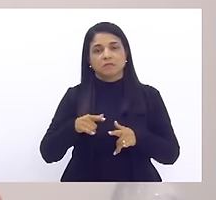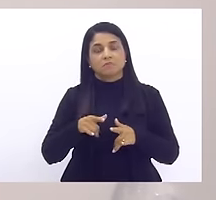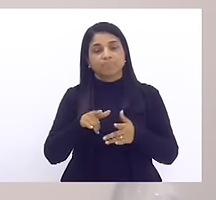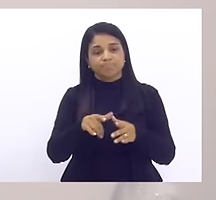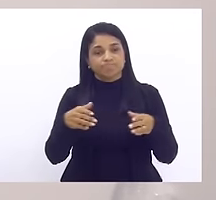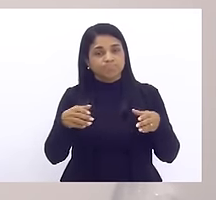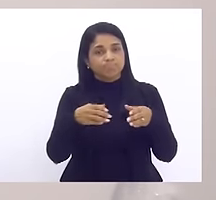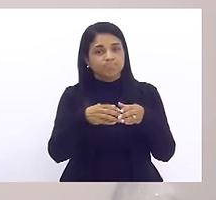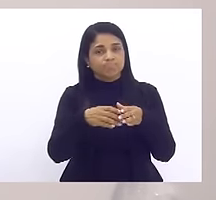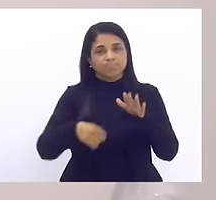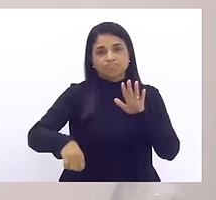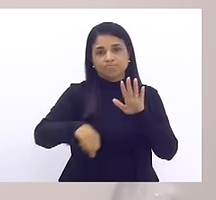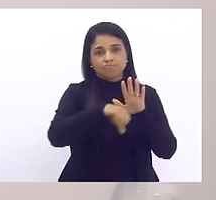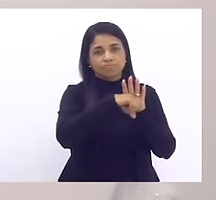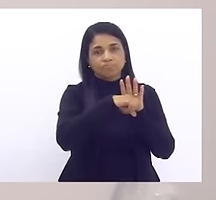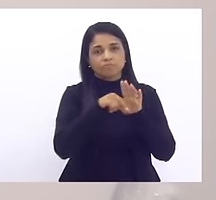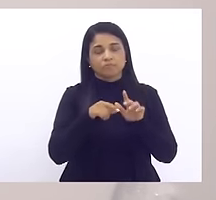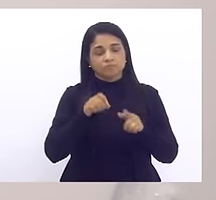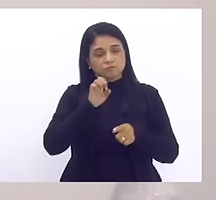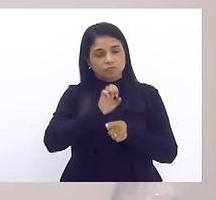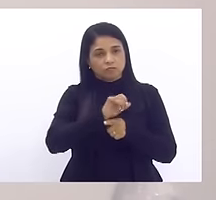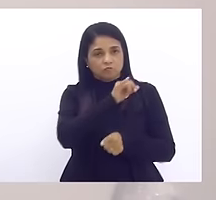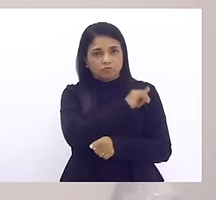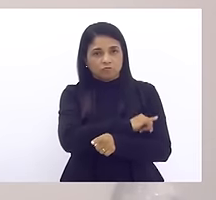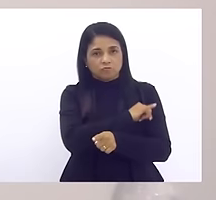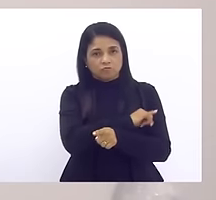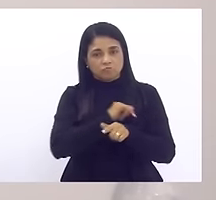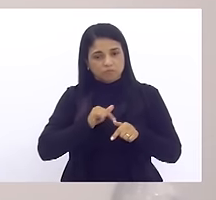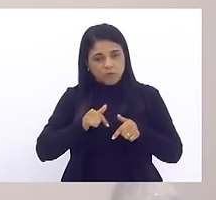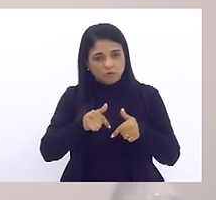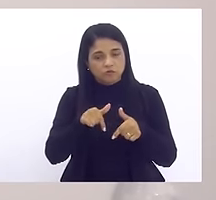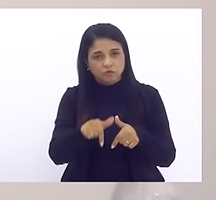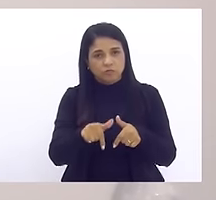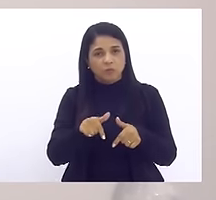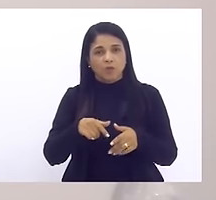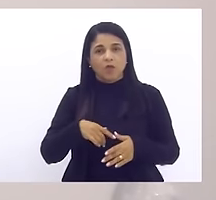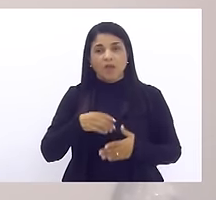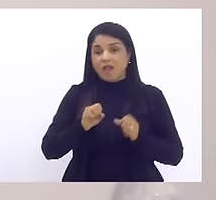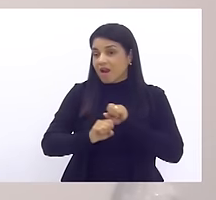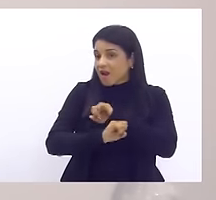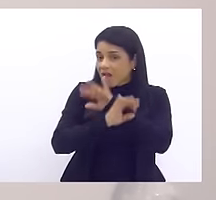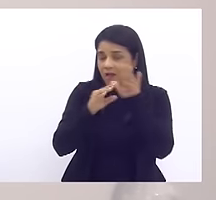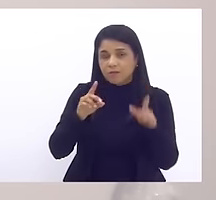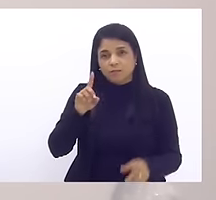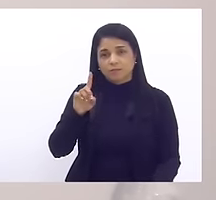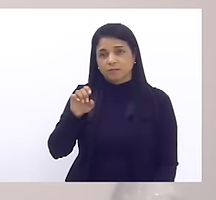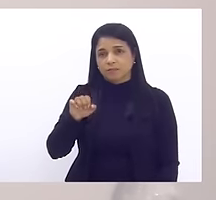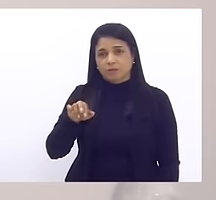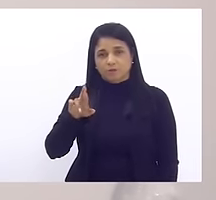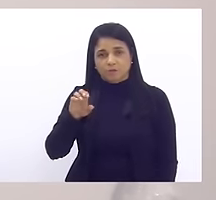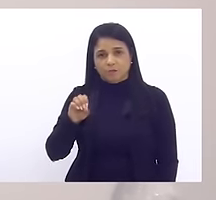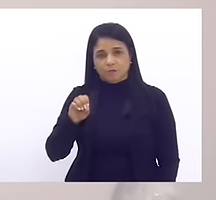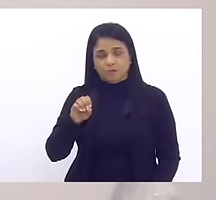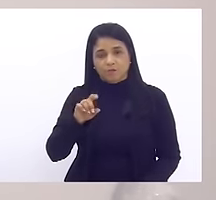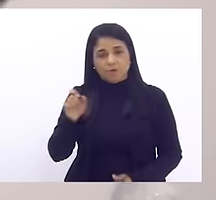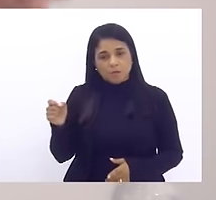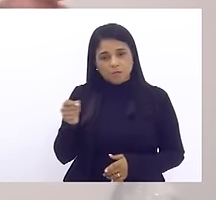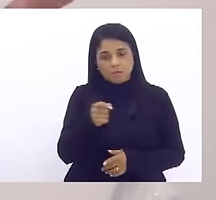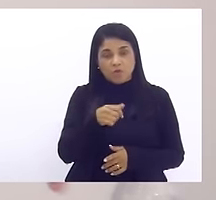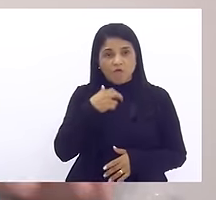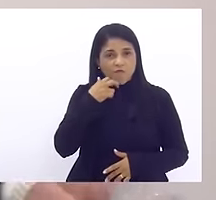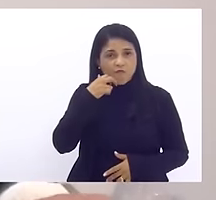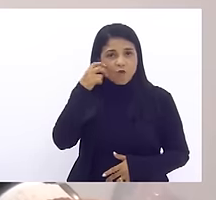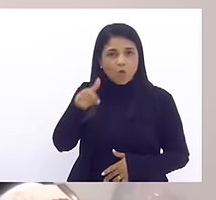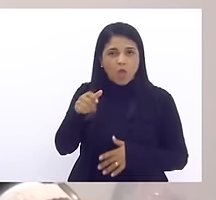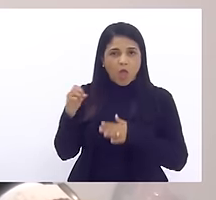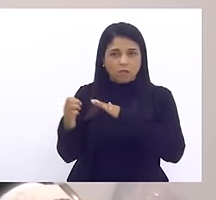vem fazendo no Rio de Janeiro tá claro tá claro quando o dedo se posiciona se sentindo envergonhado pela